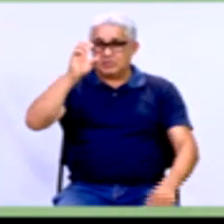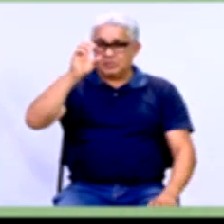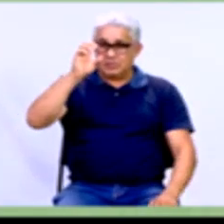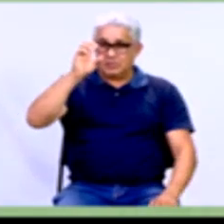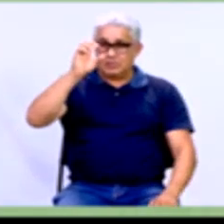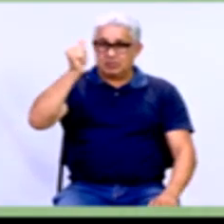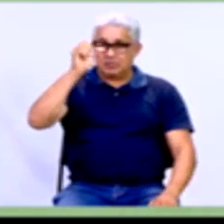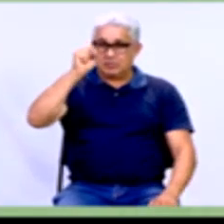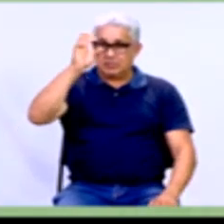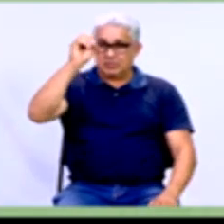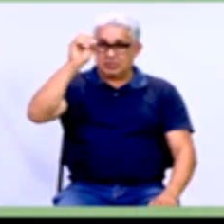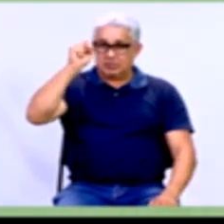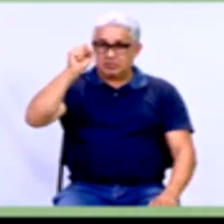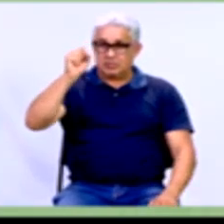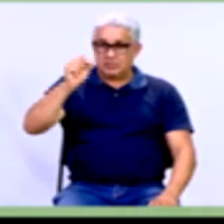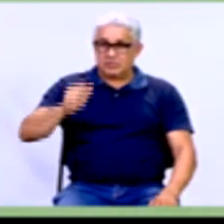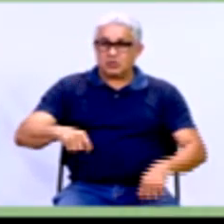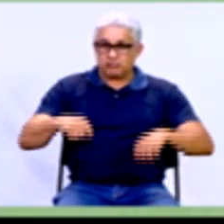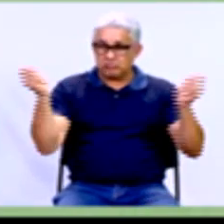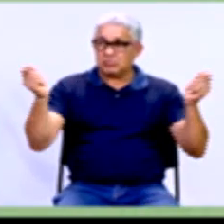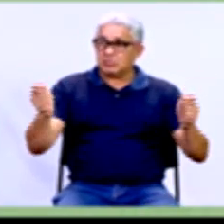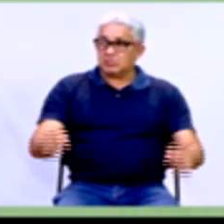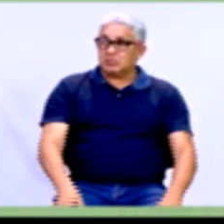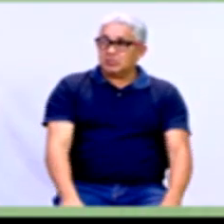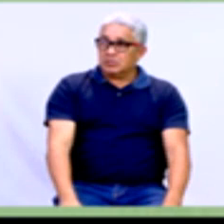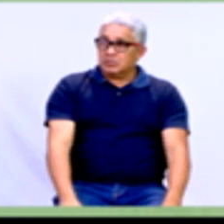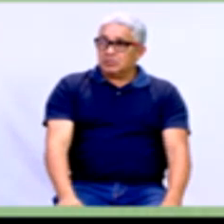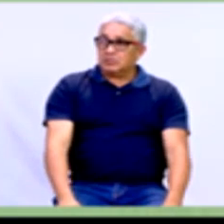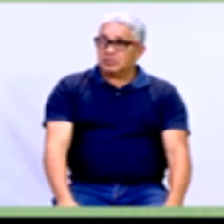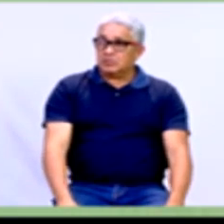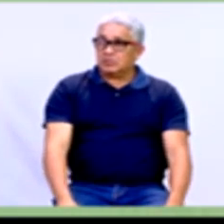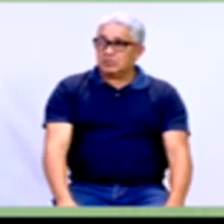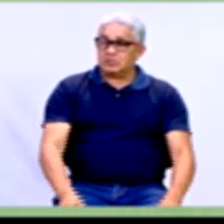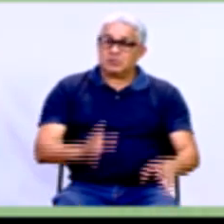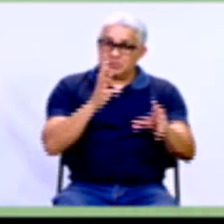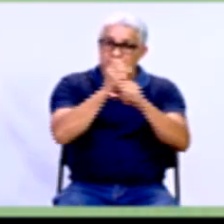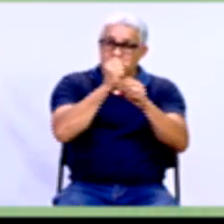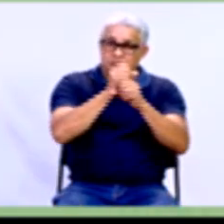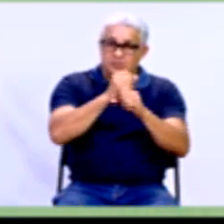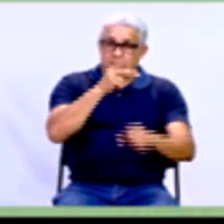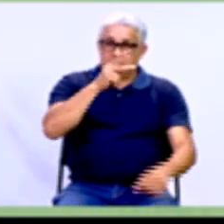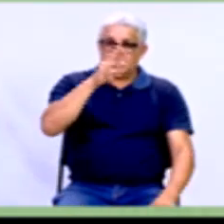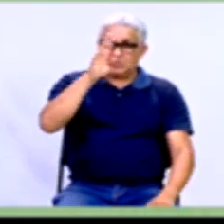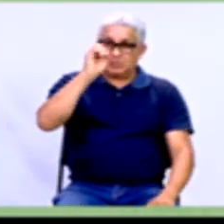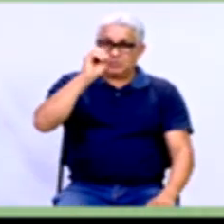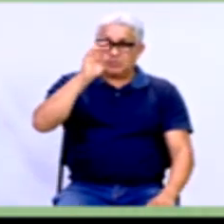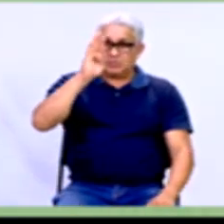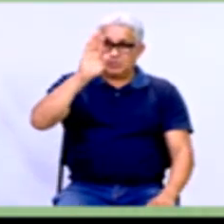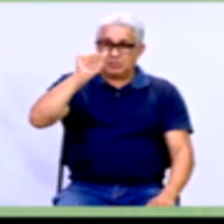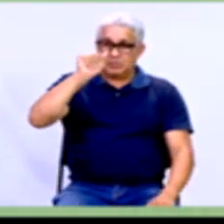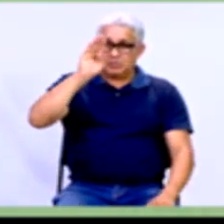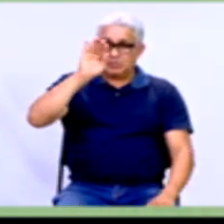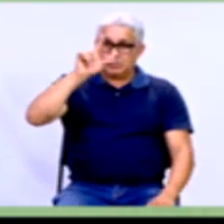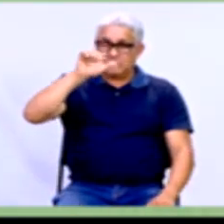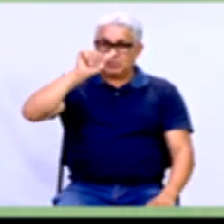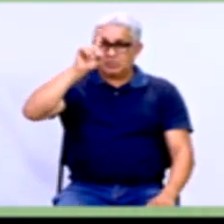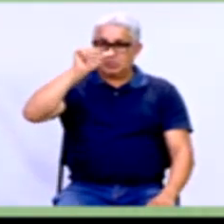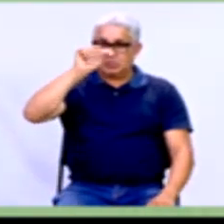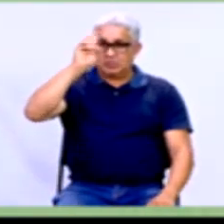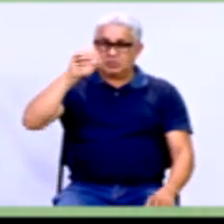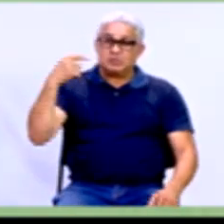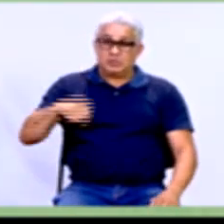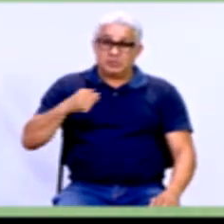vai dar bastante exemplo assim em cima do dado, tá? Para calcularmos uma probabilidade, é necessário que tenhamos um